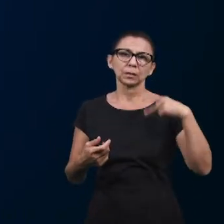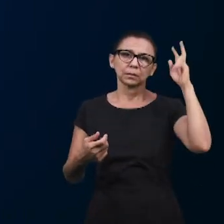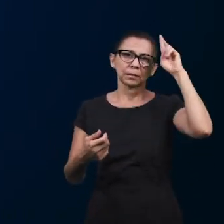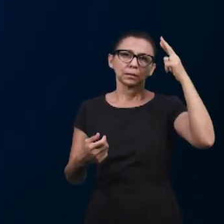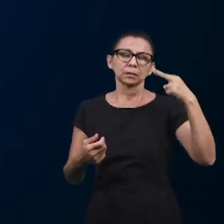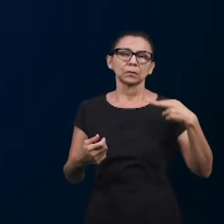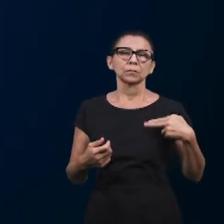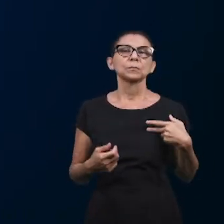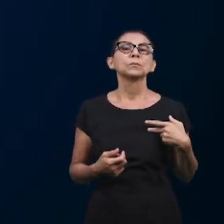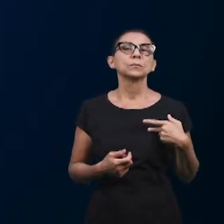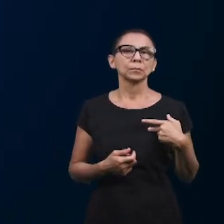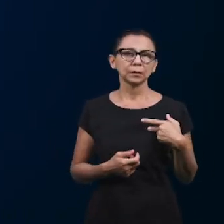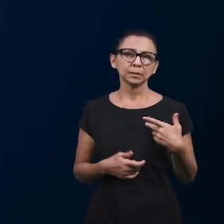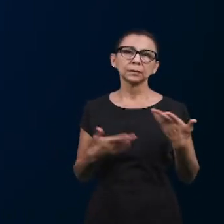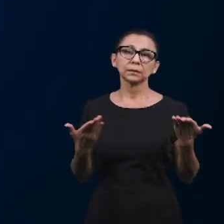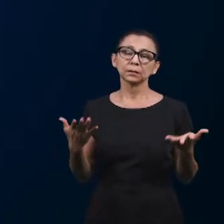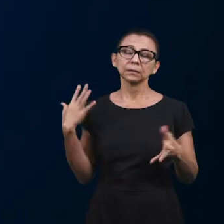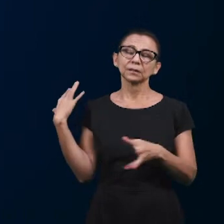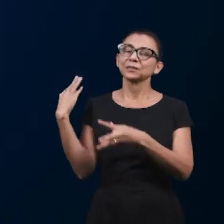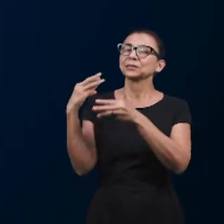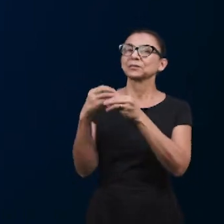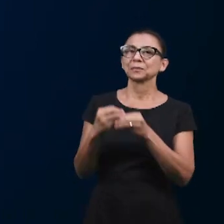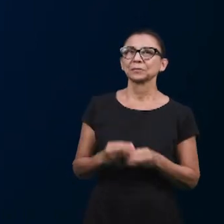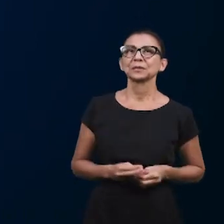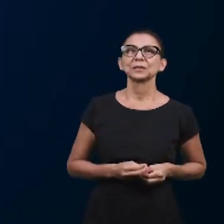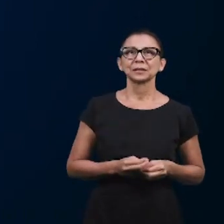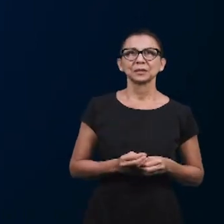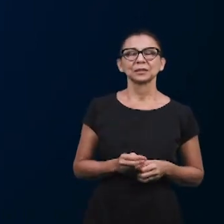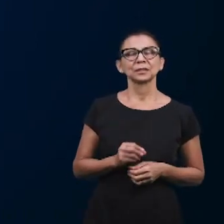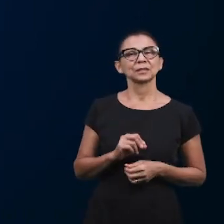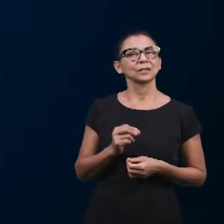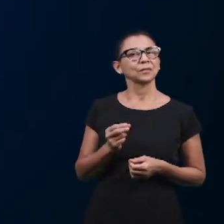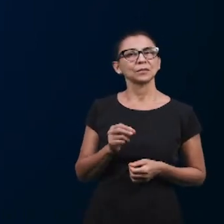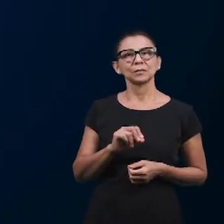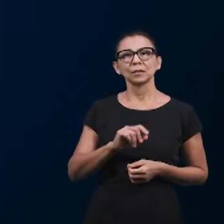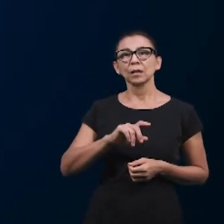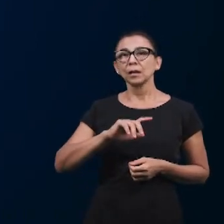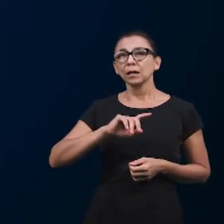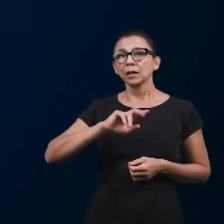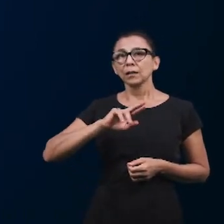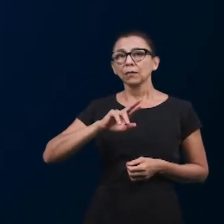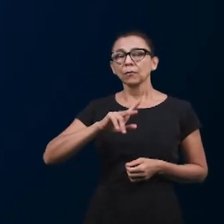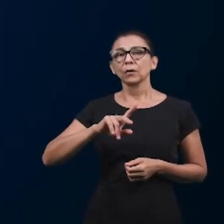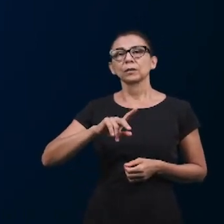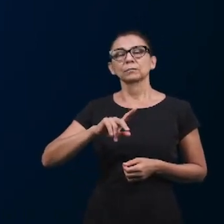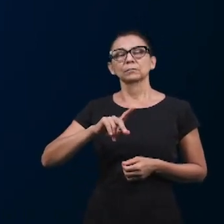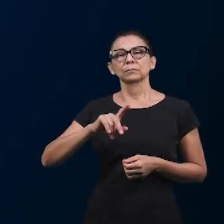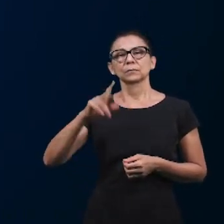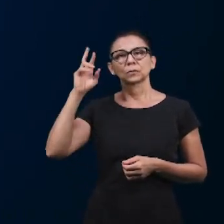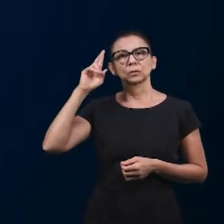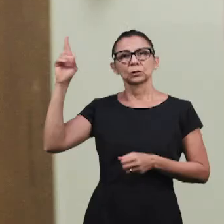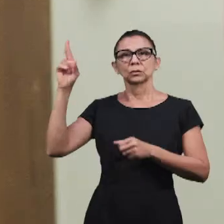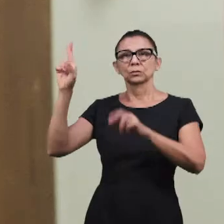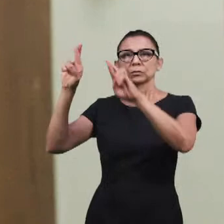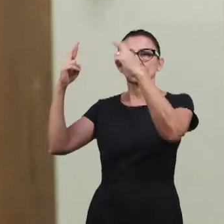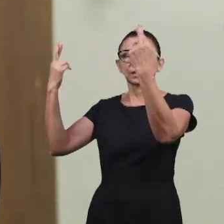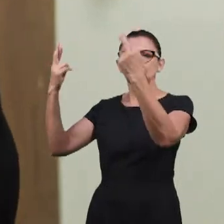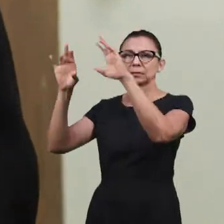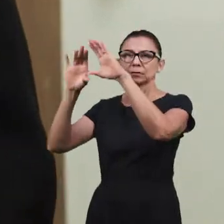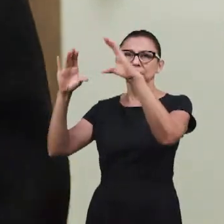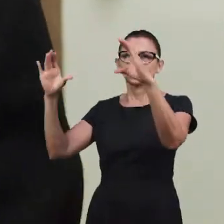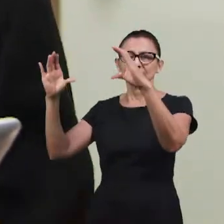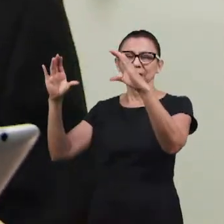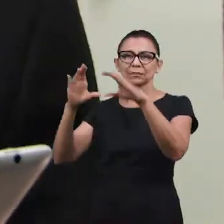palavra. E assim podemos concluir que não foi o Senhor do reino dos céus que a escondeu. A paz do Senhor Jesus. A paz do